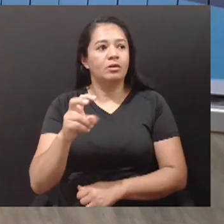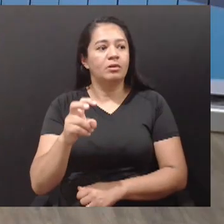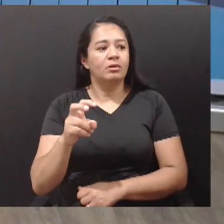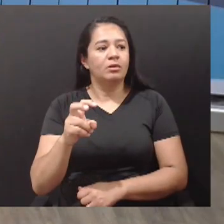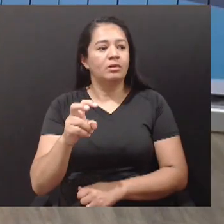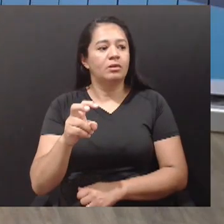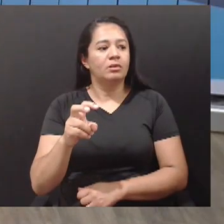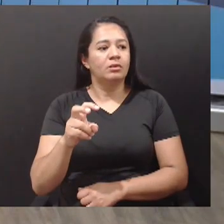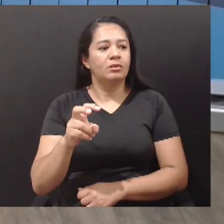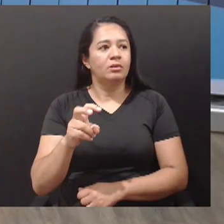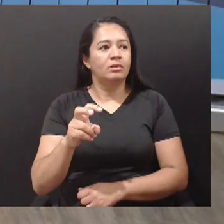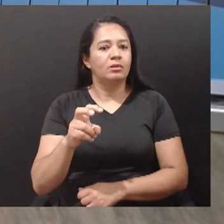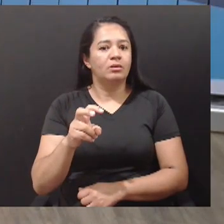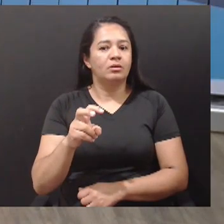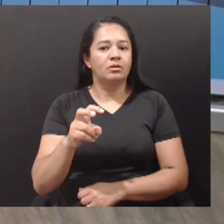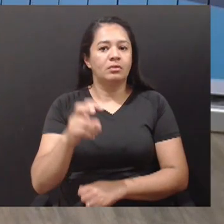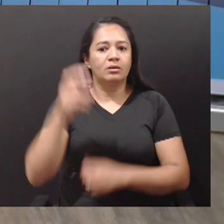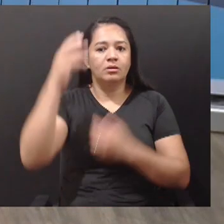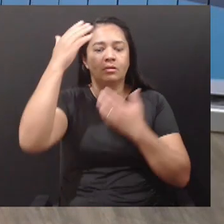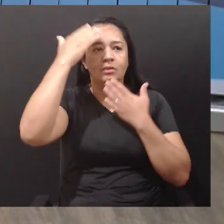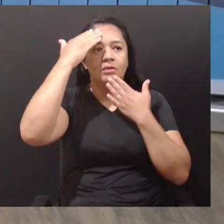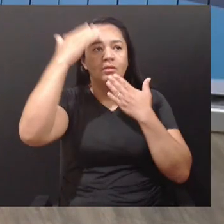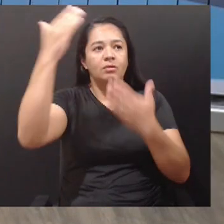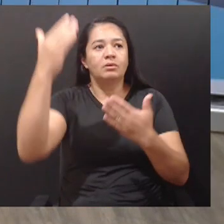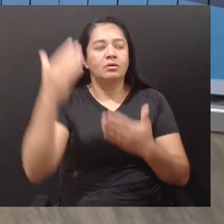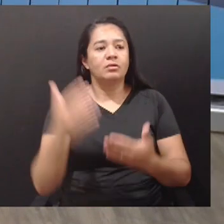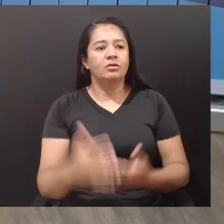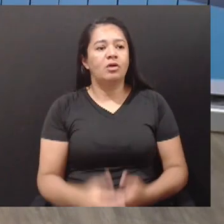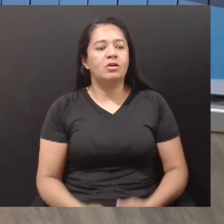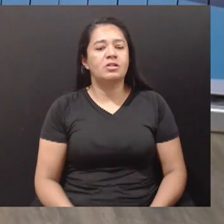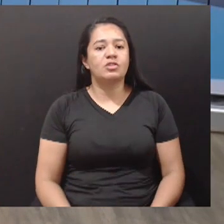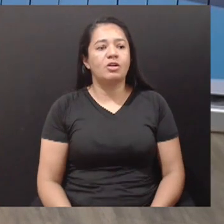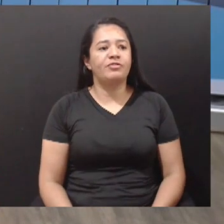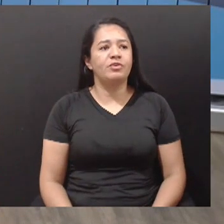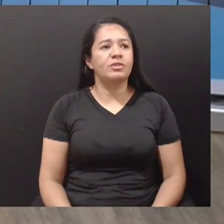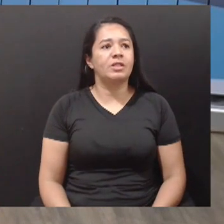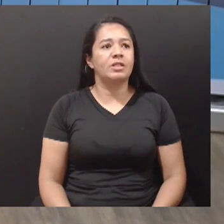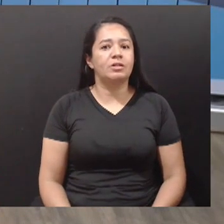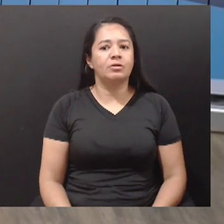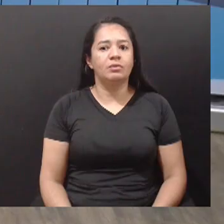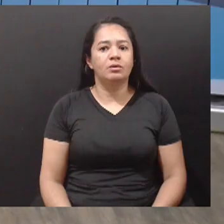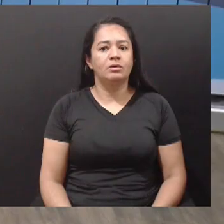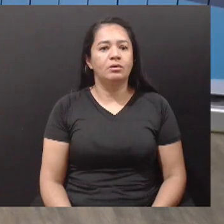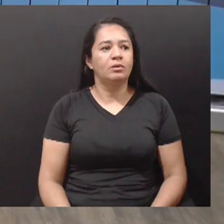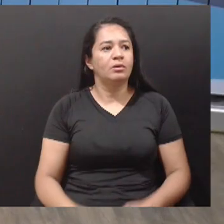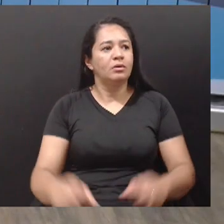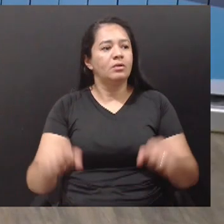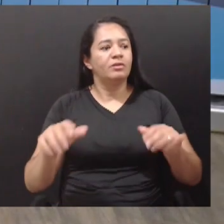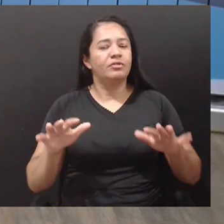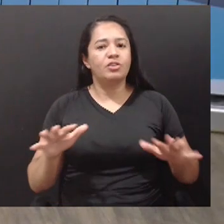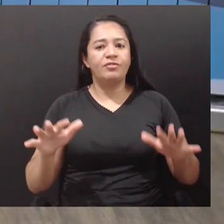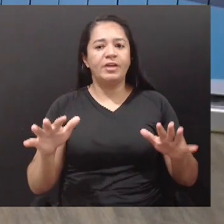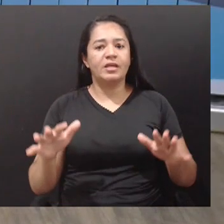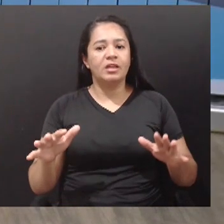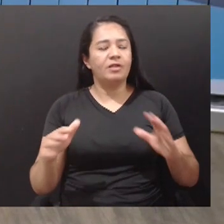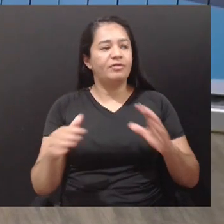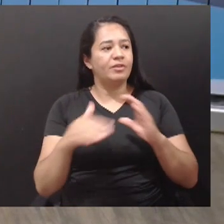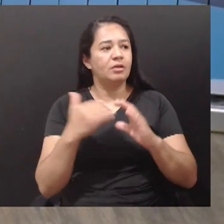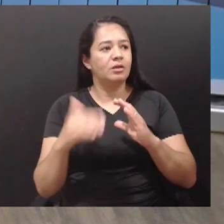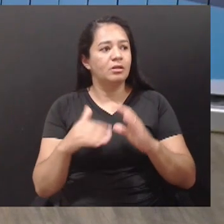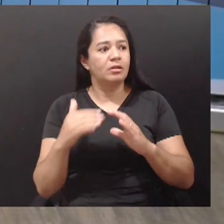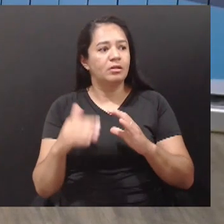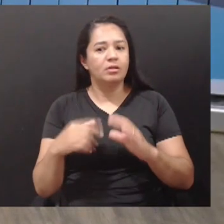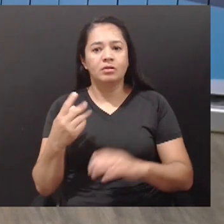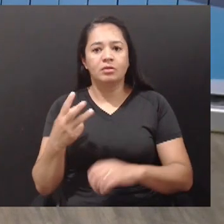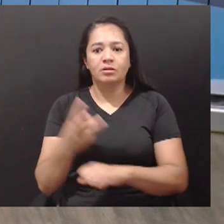Notícia. Muito obrigado pela sua companhia, pela sua audiência. E participe, mande a sua mensagem para o número do nosso